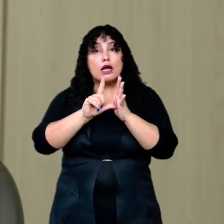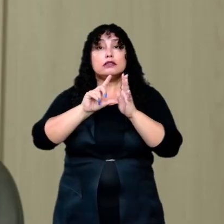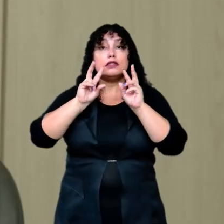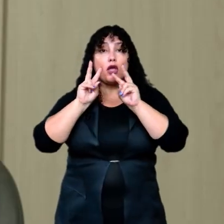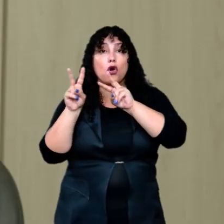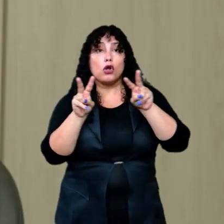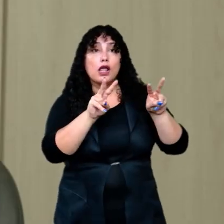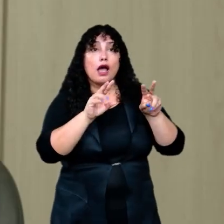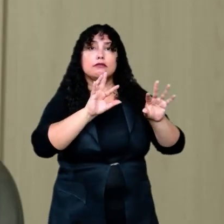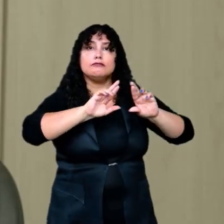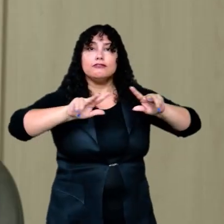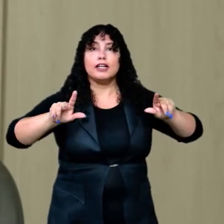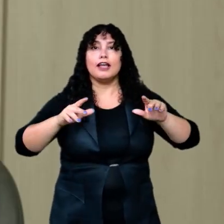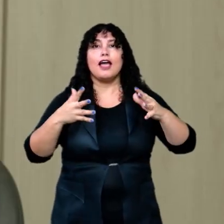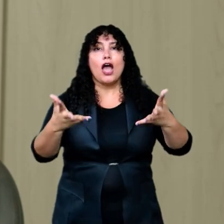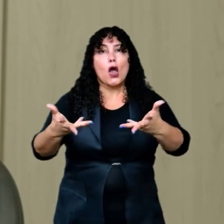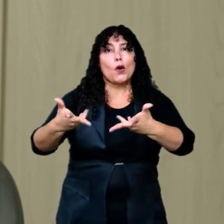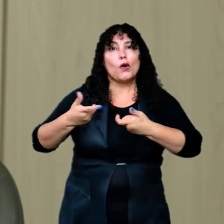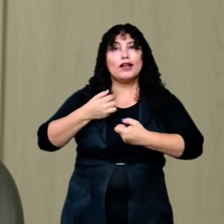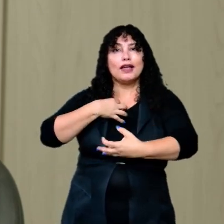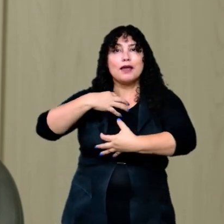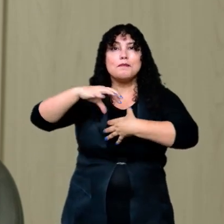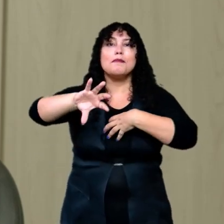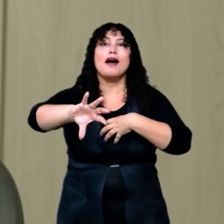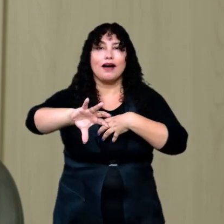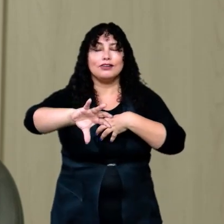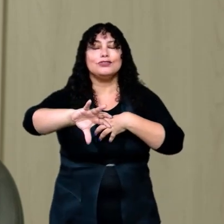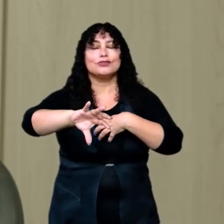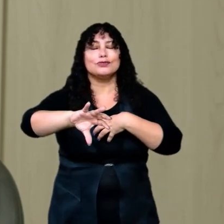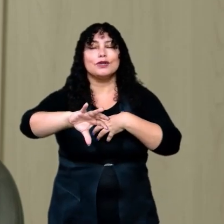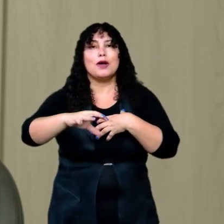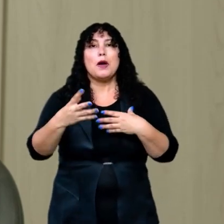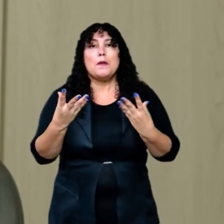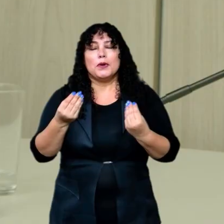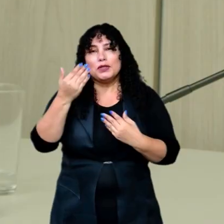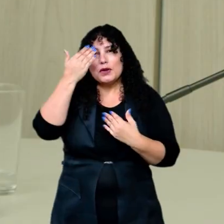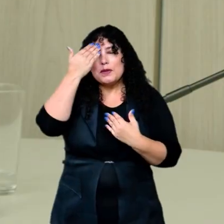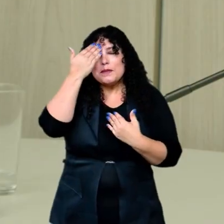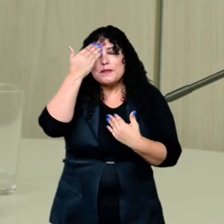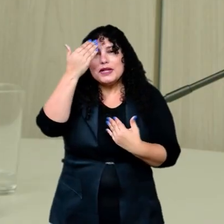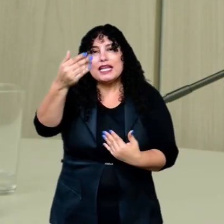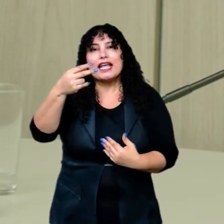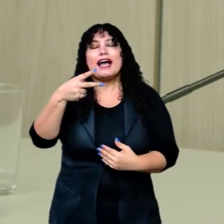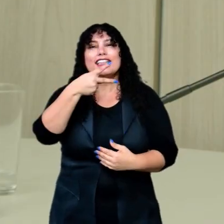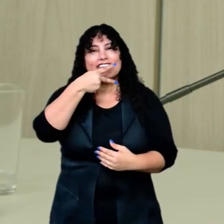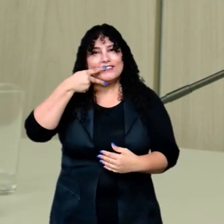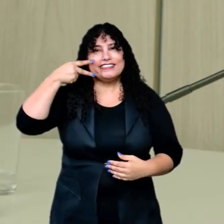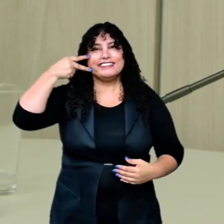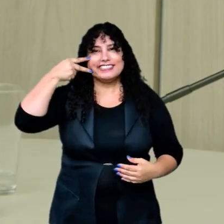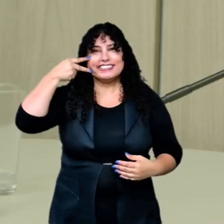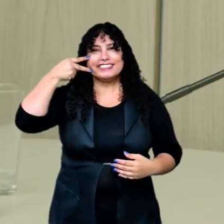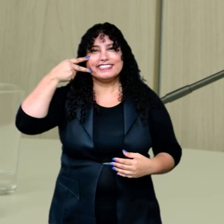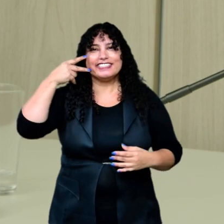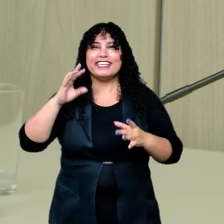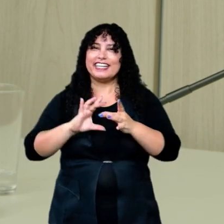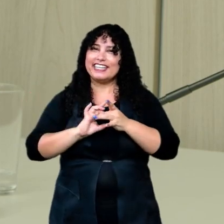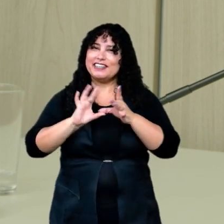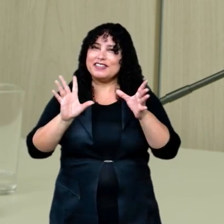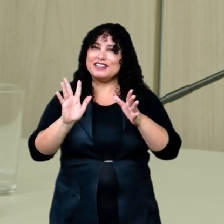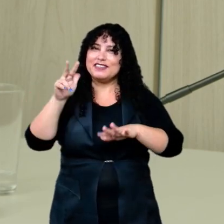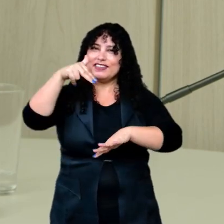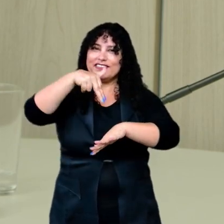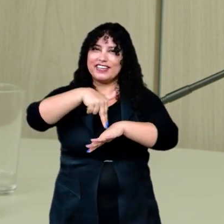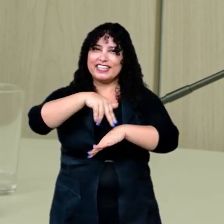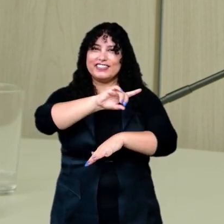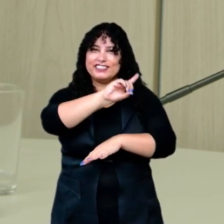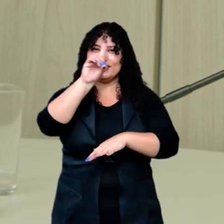diferenciado, acolhedor, né, empático. Nossa, muitíssimo obrigada mesmo, Viviane, pela tua disponibilidade em vir aqui no dia de